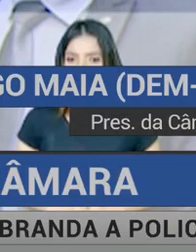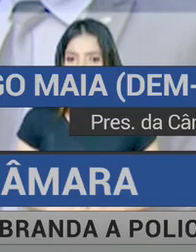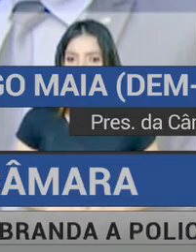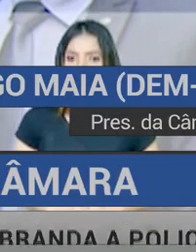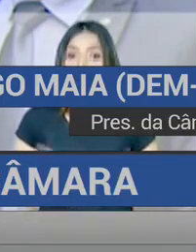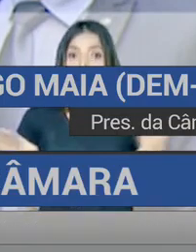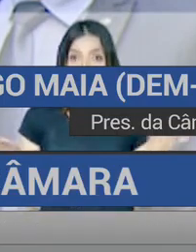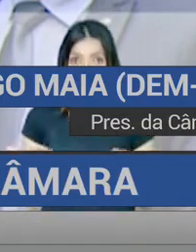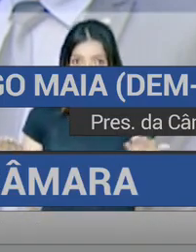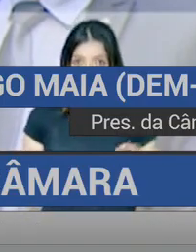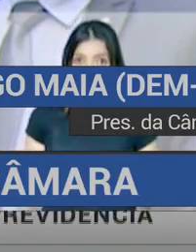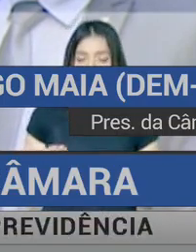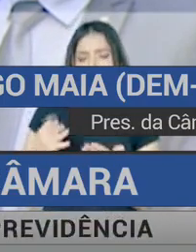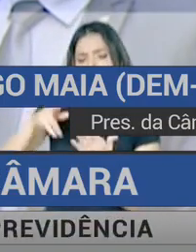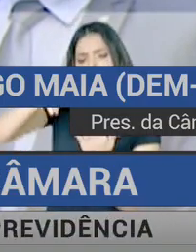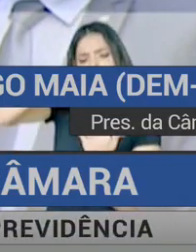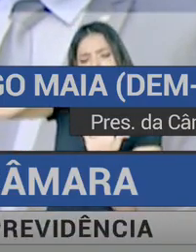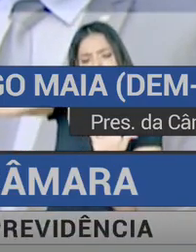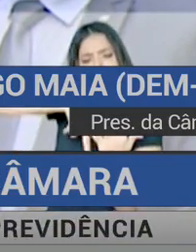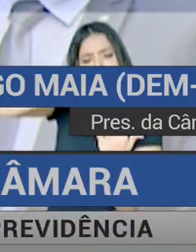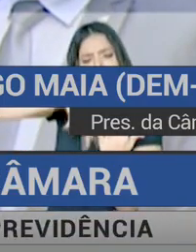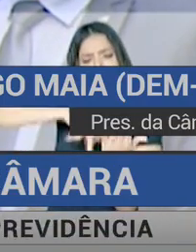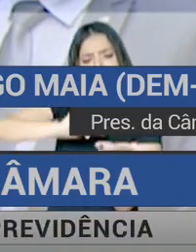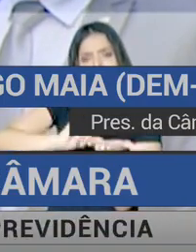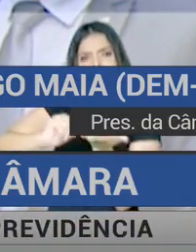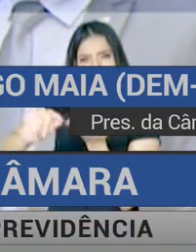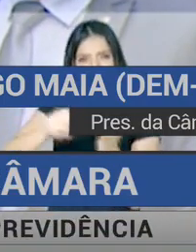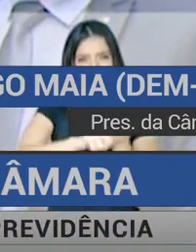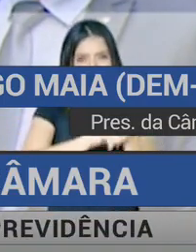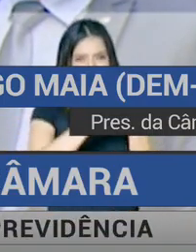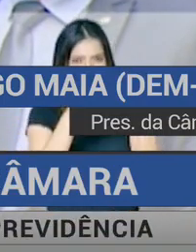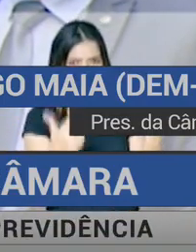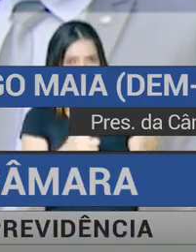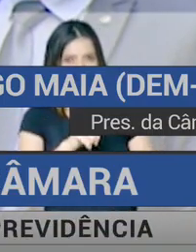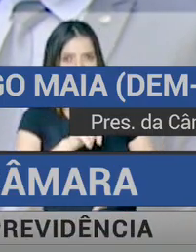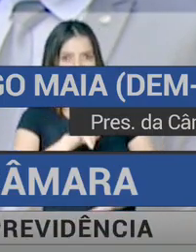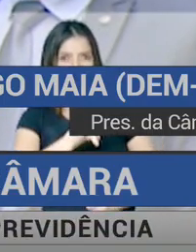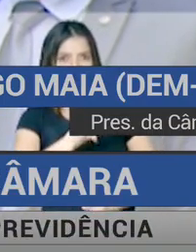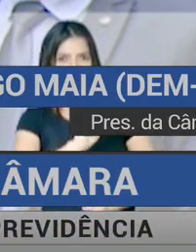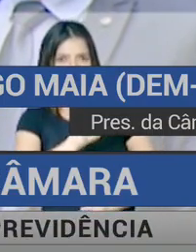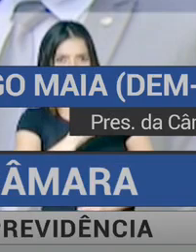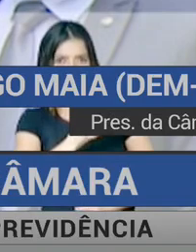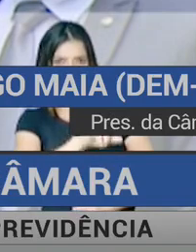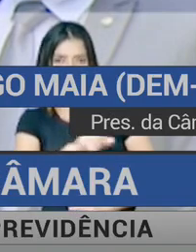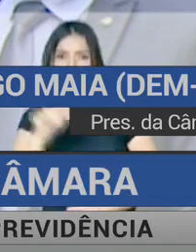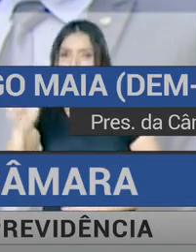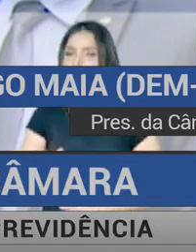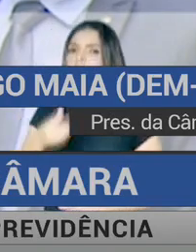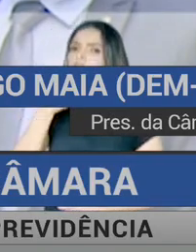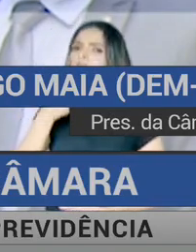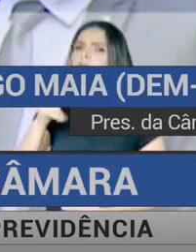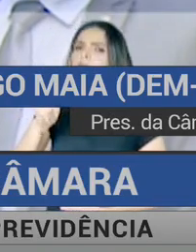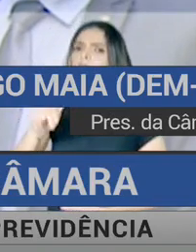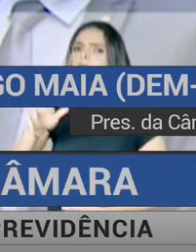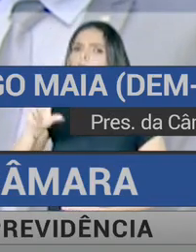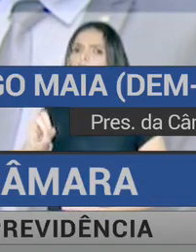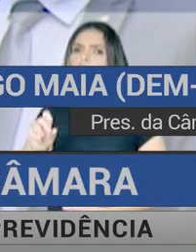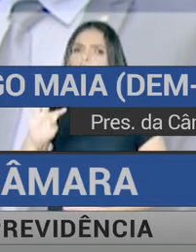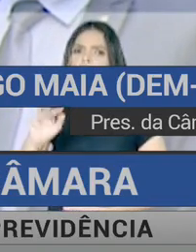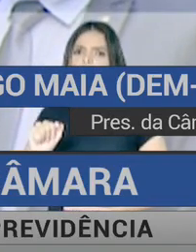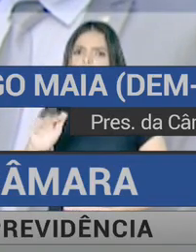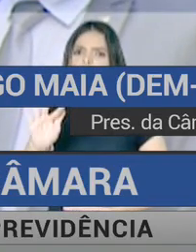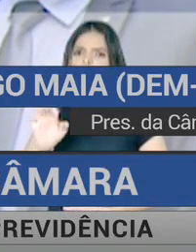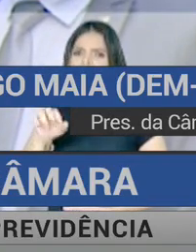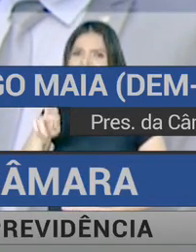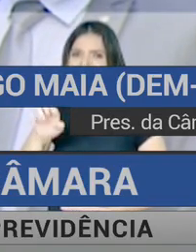li hoje um artigo no jornal Valor, onde fala o Paulo Tafner, que para mim é uma das pessoas que